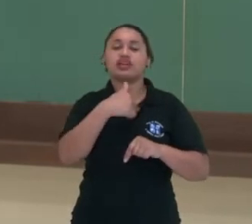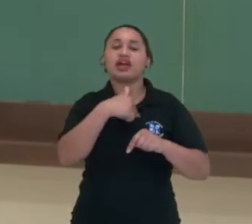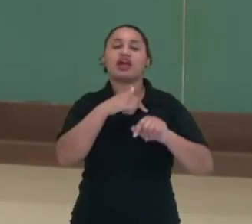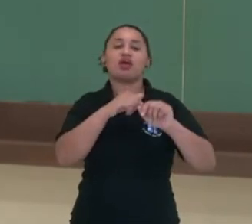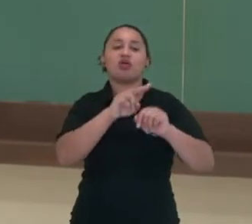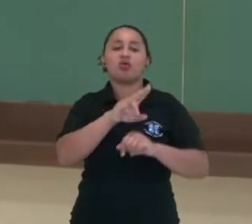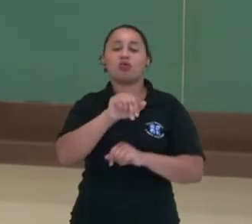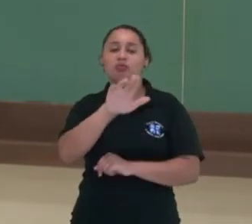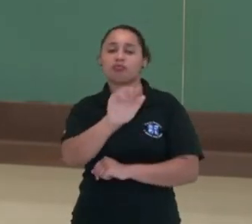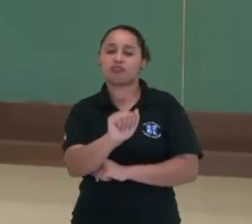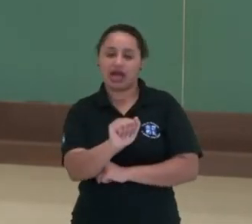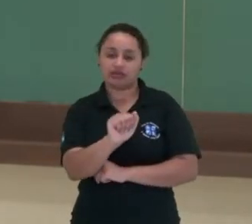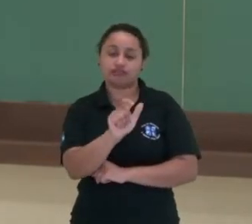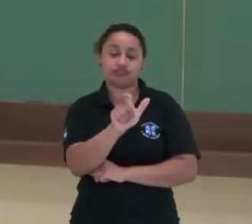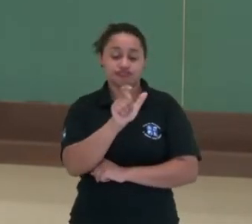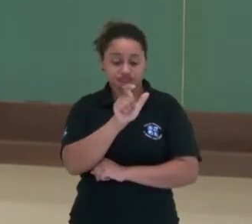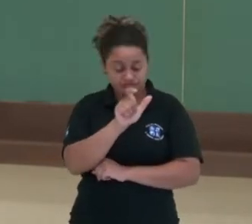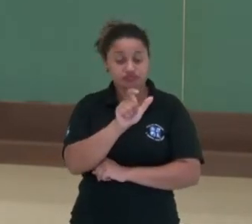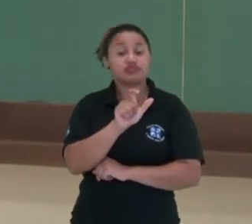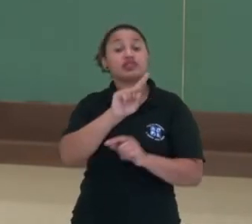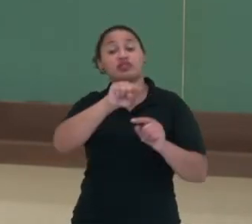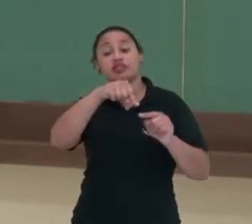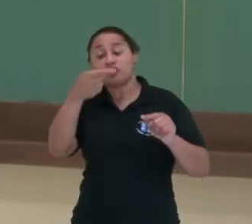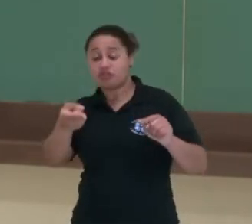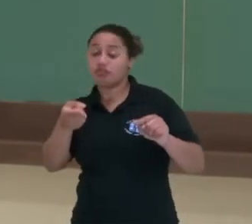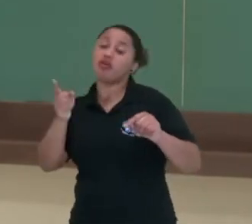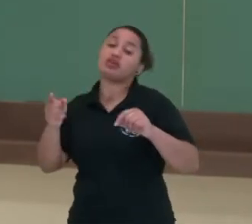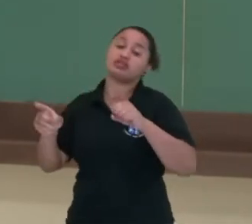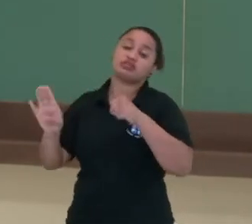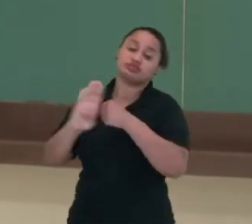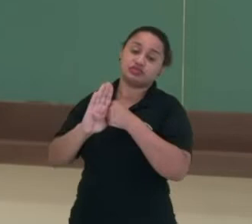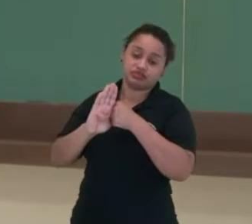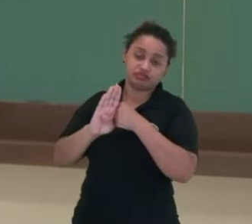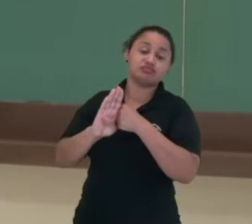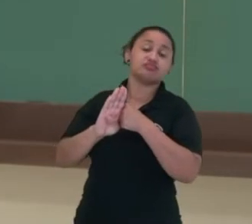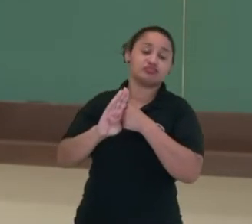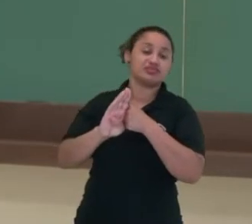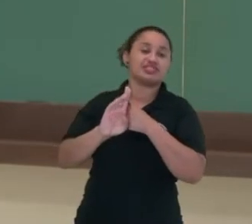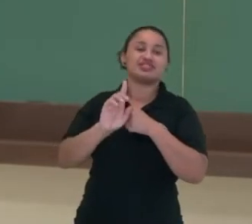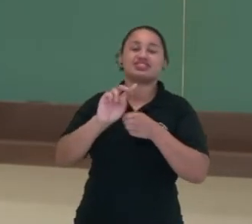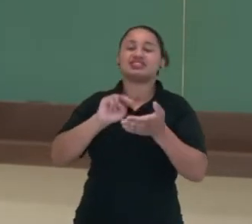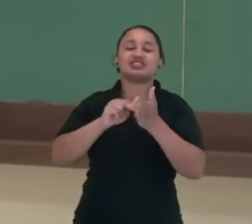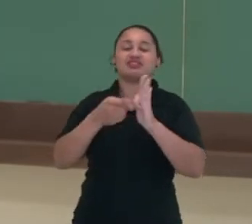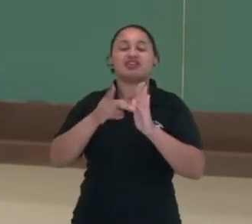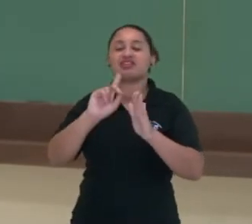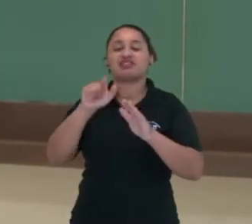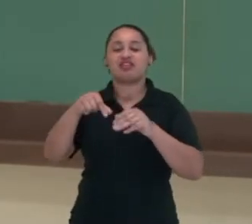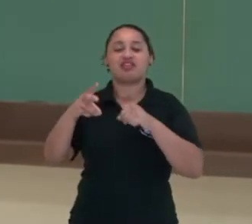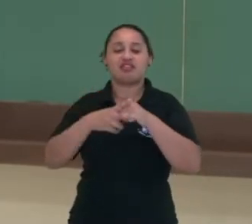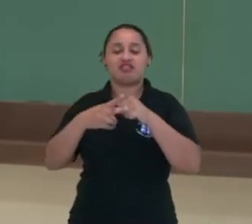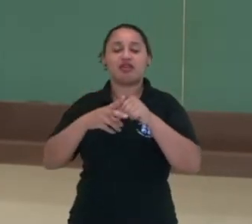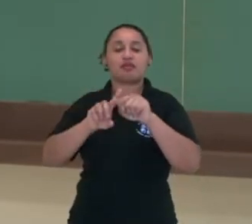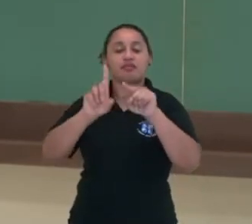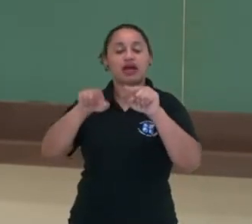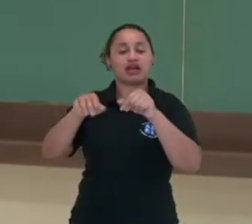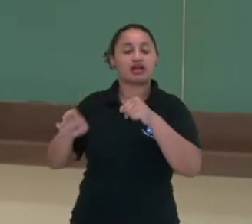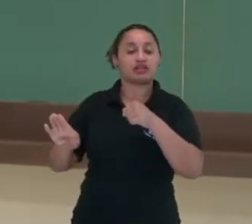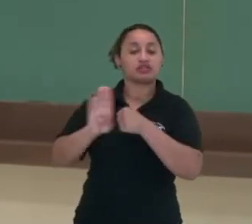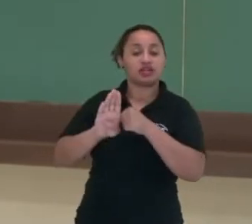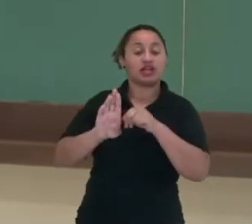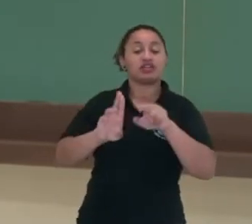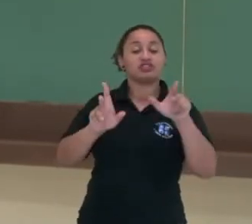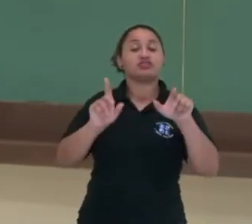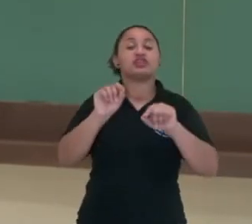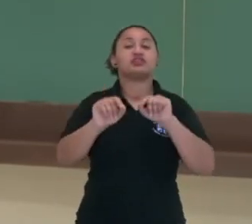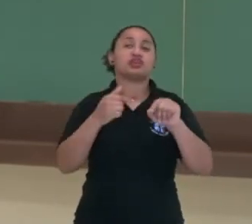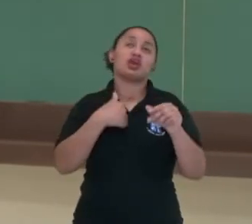indefinido uma. Então, nesse caso, uma compra, a palavra compra não é verbo, é considerado um substantivo, diferente de eu